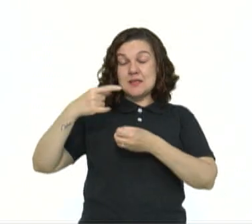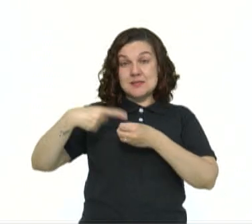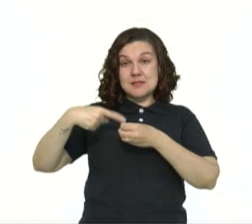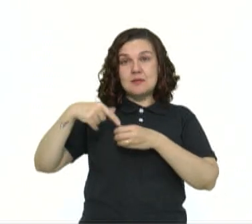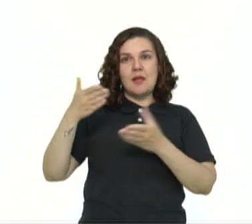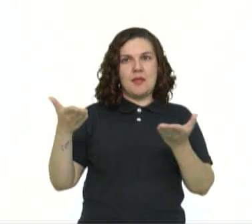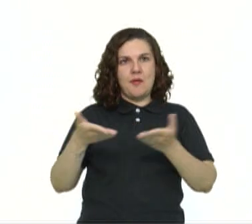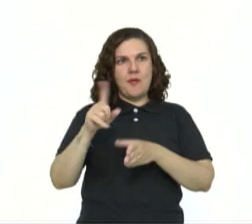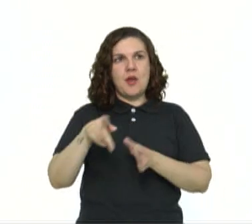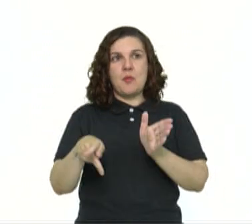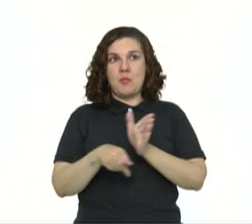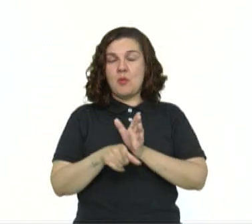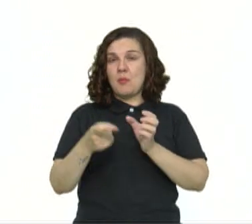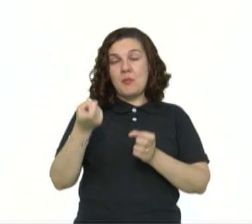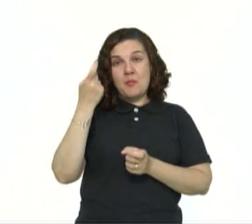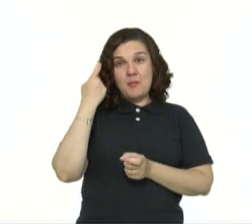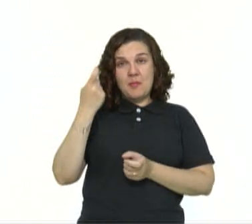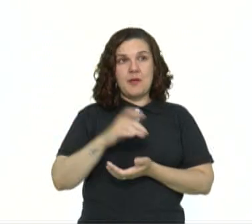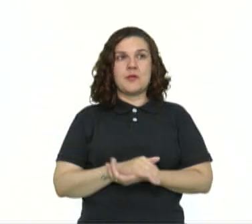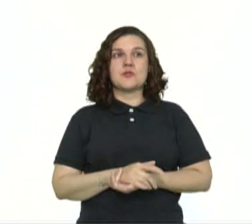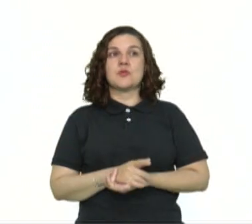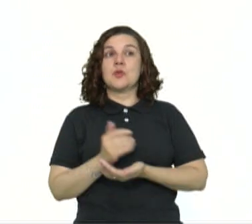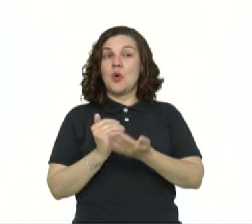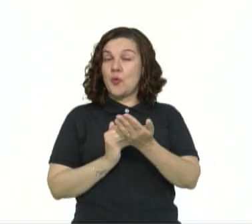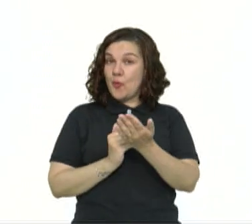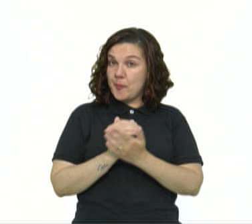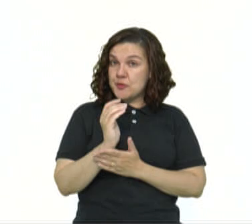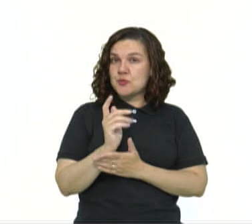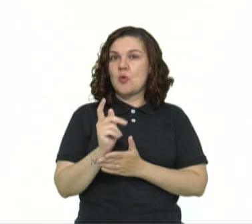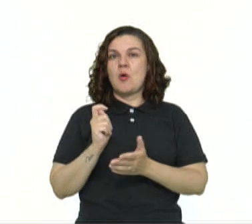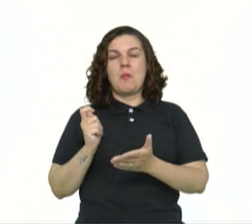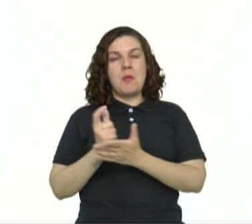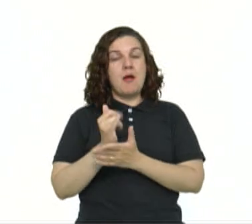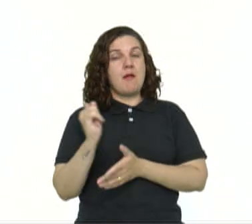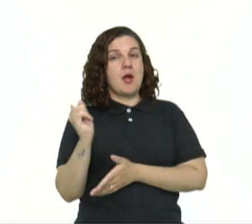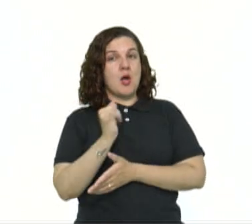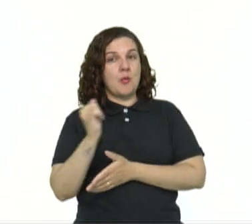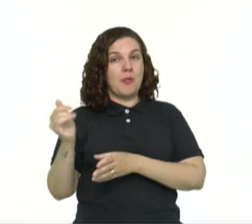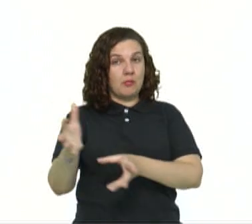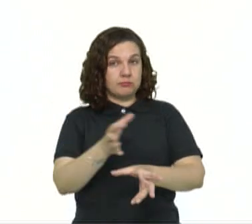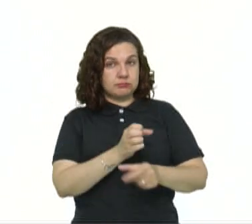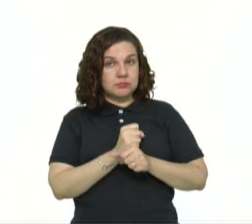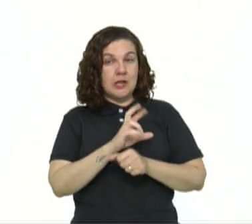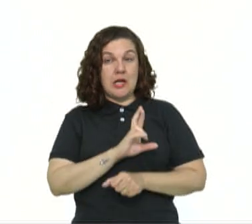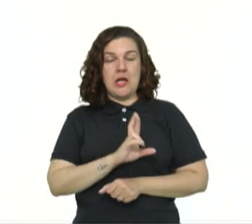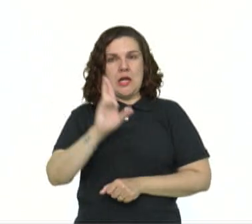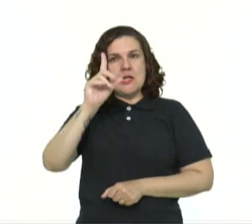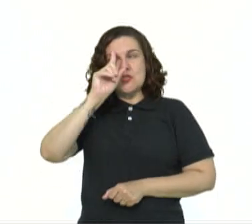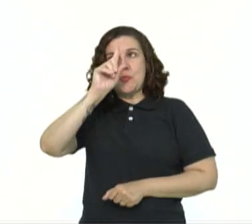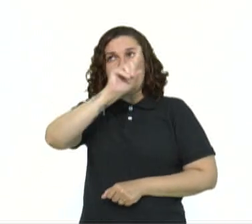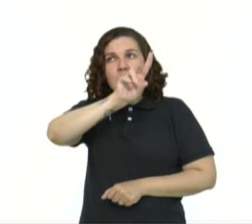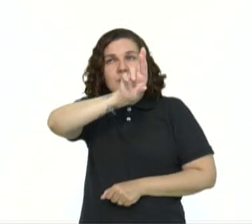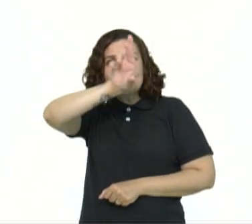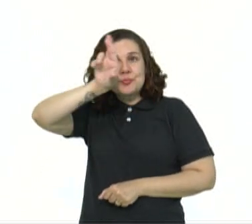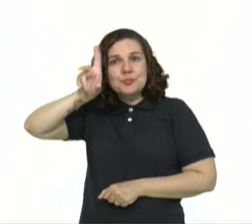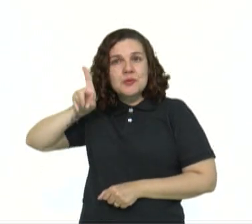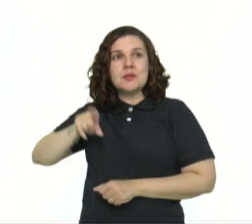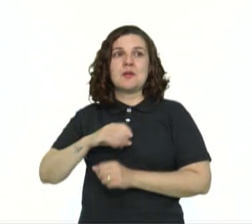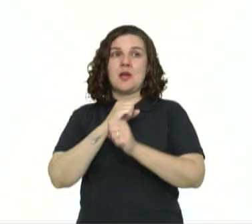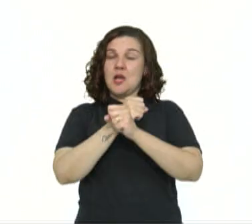do México. Cobrança de imposto dos povos dominados, religião politeísta,